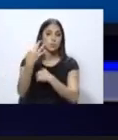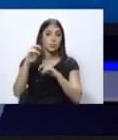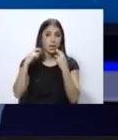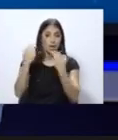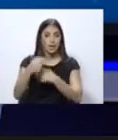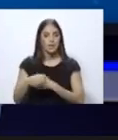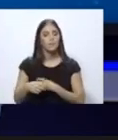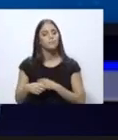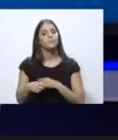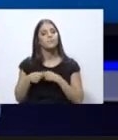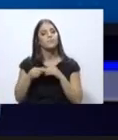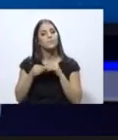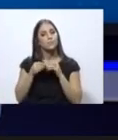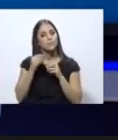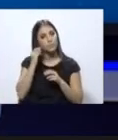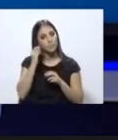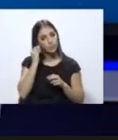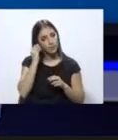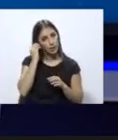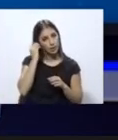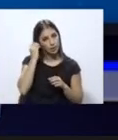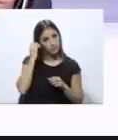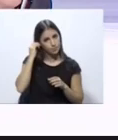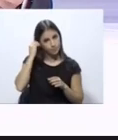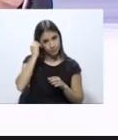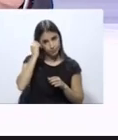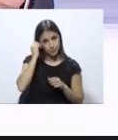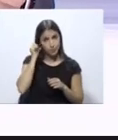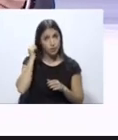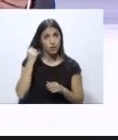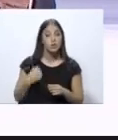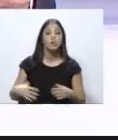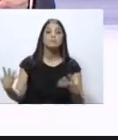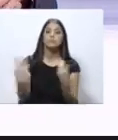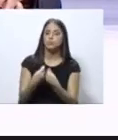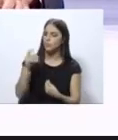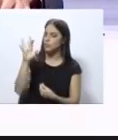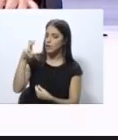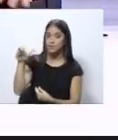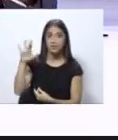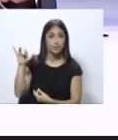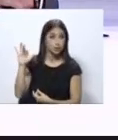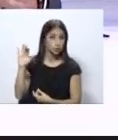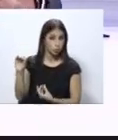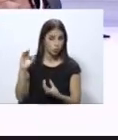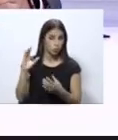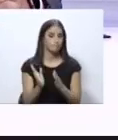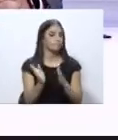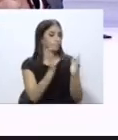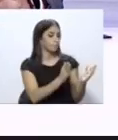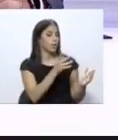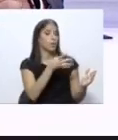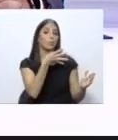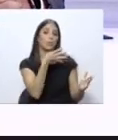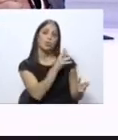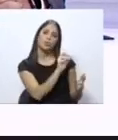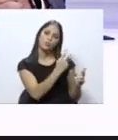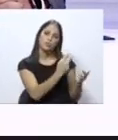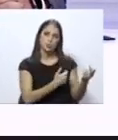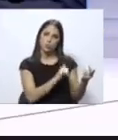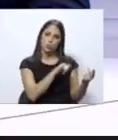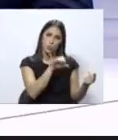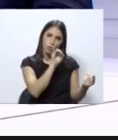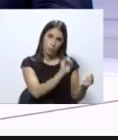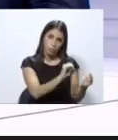com Francisco J. Marques, diretor de comunicação e informação do Futebol Clube do Porto e também com os comentadores Diogo Faria,